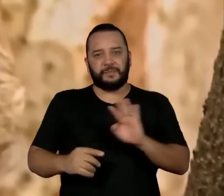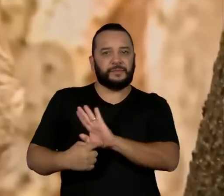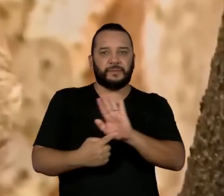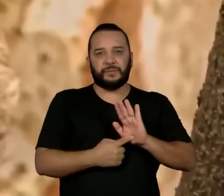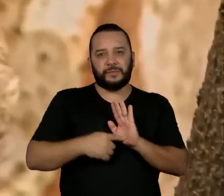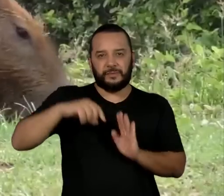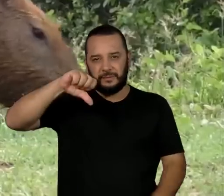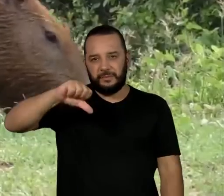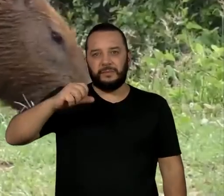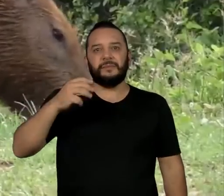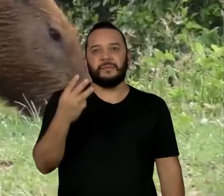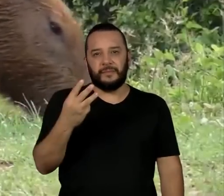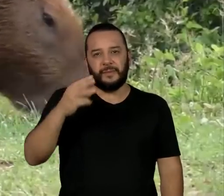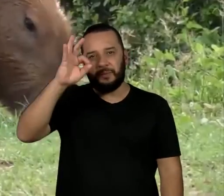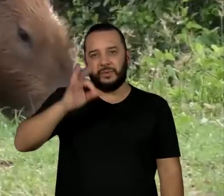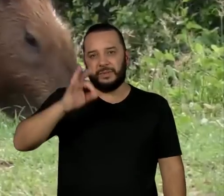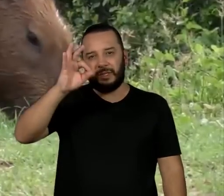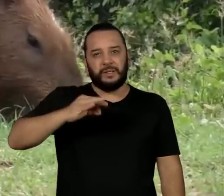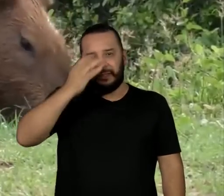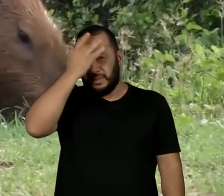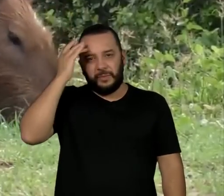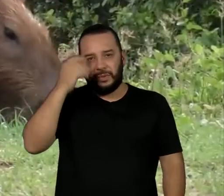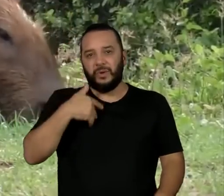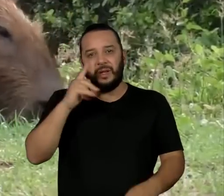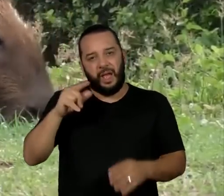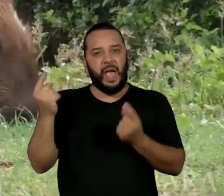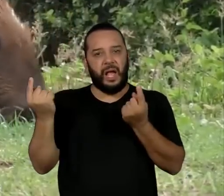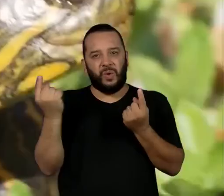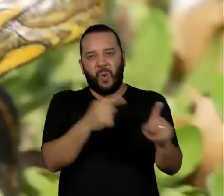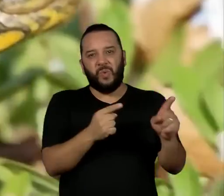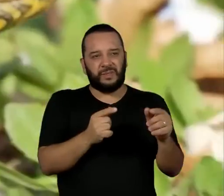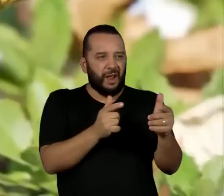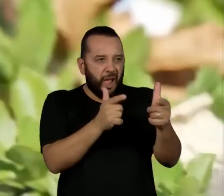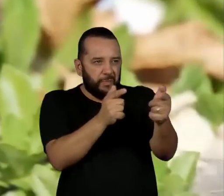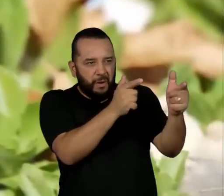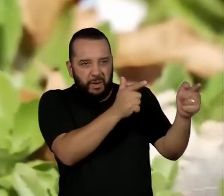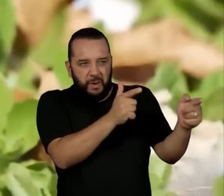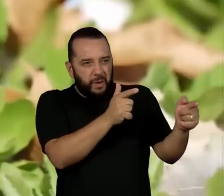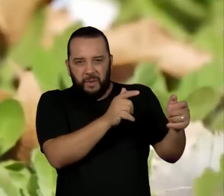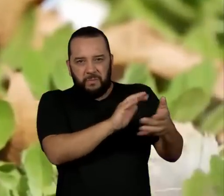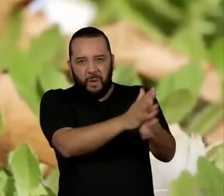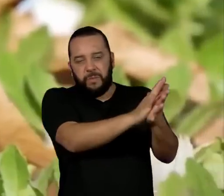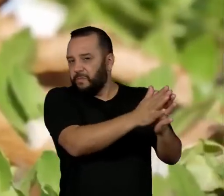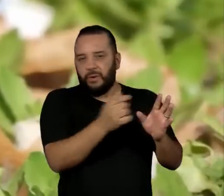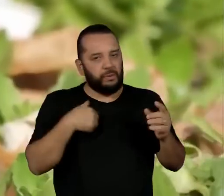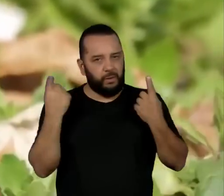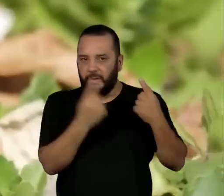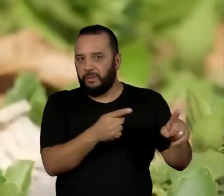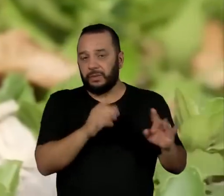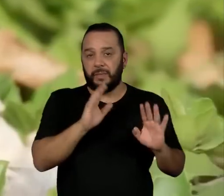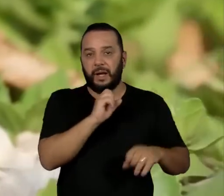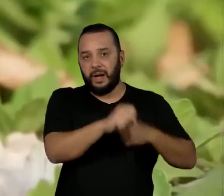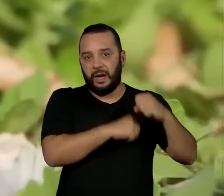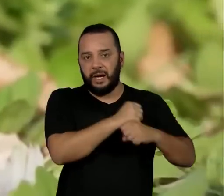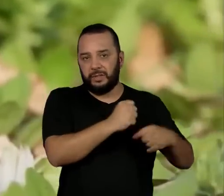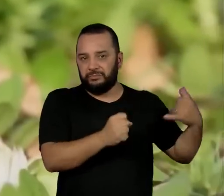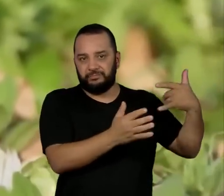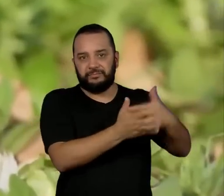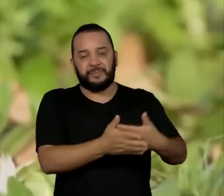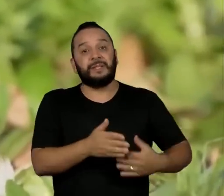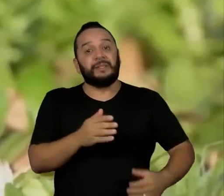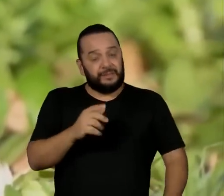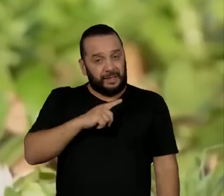93% dos brasileiros são contra a caça. Mesmo assim, nos últimos anos, houve diversas tentativas de regulamentar